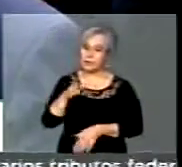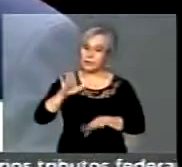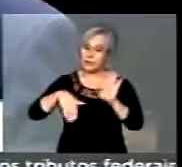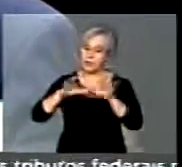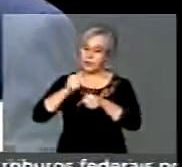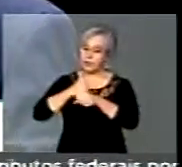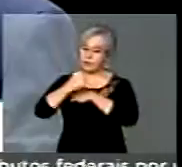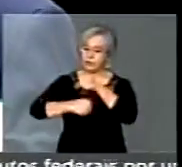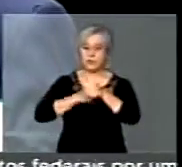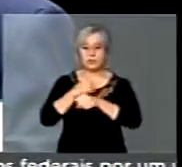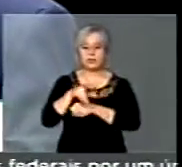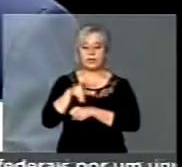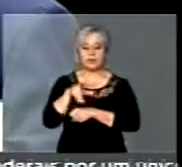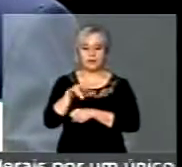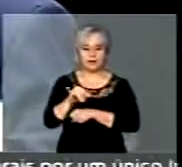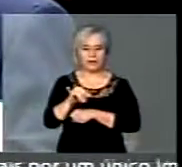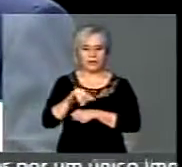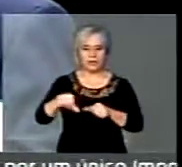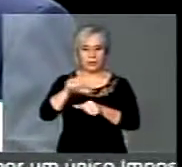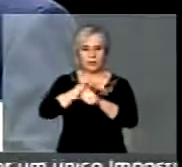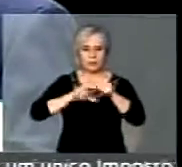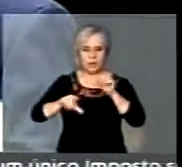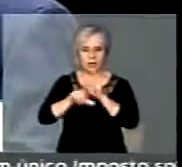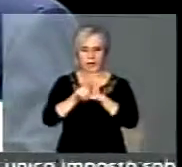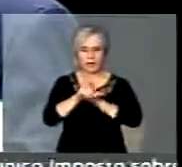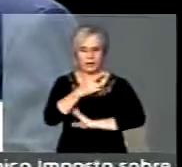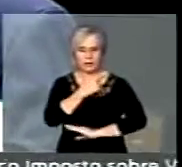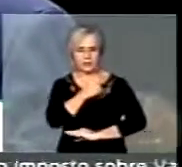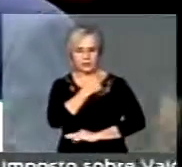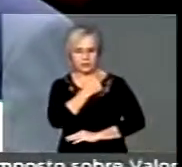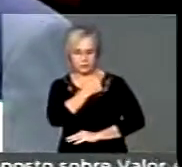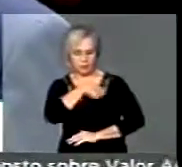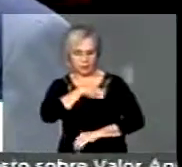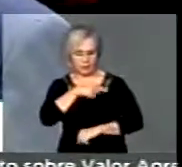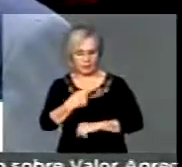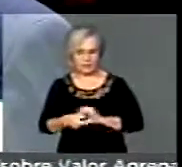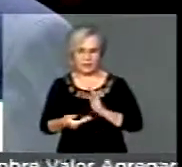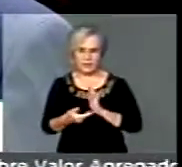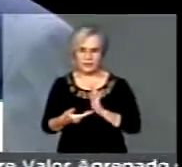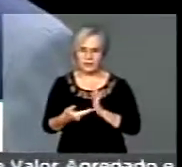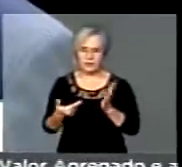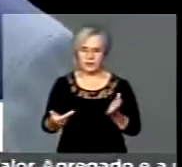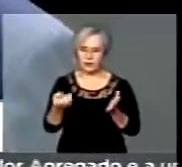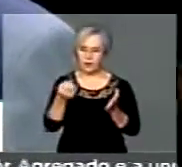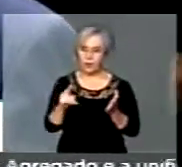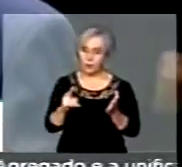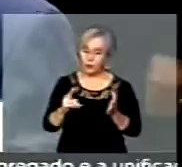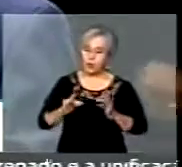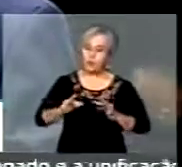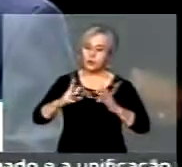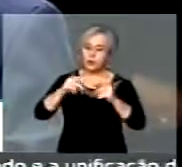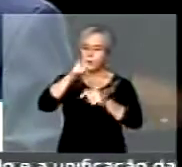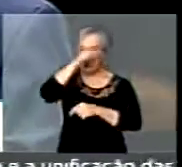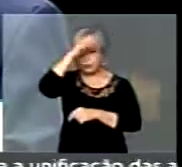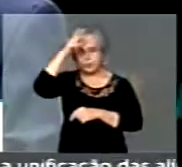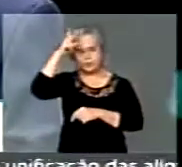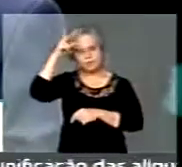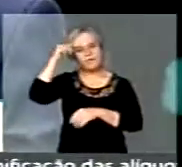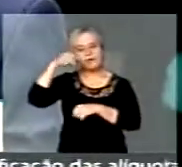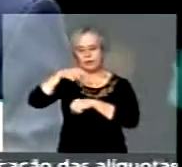nós tenhamos que mudar a lei de responsabilidade fiscal nessa casa, ou todos os prefeitos da nação